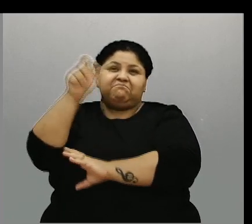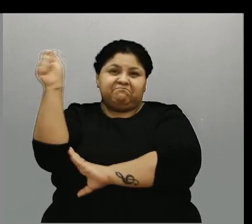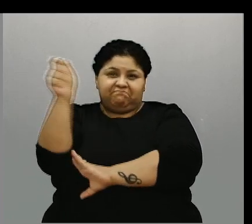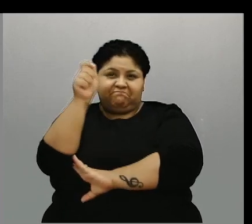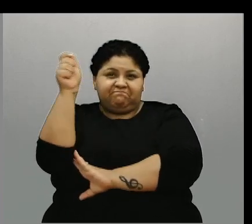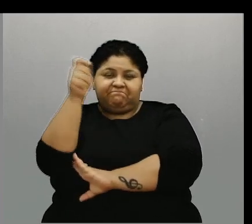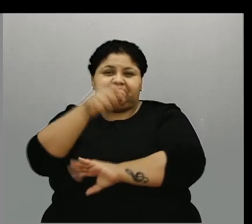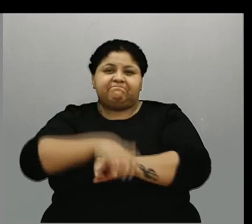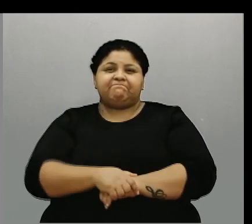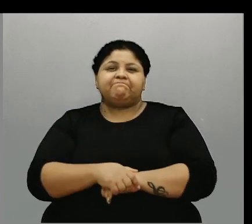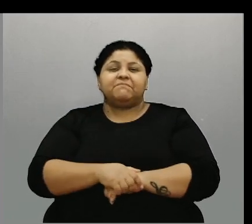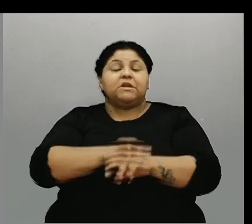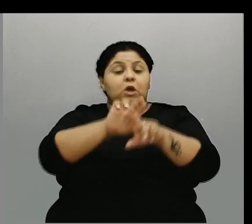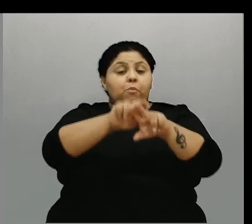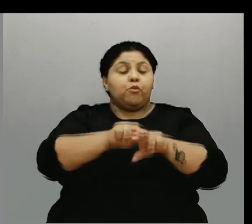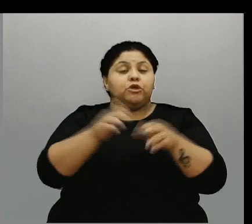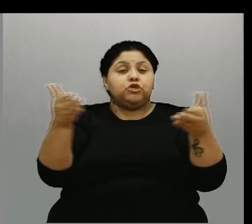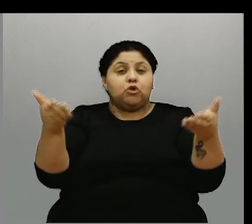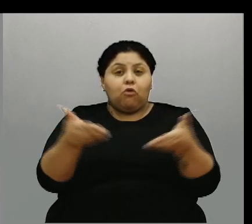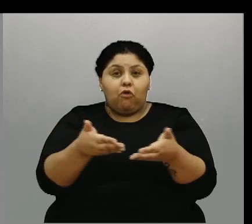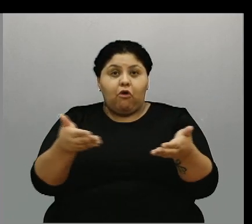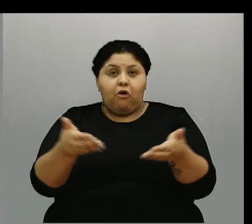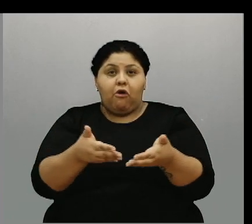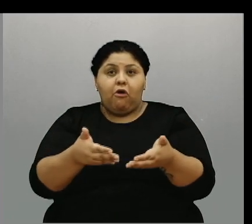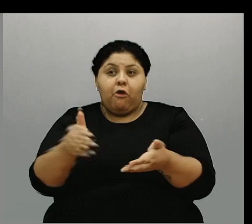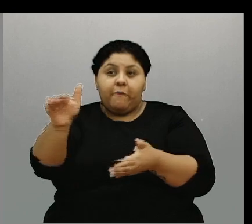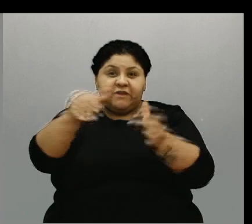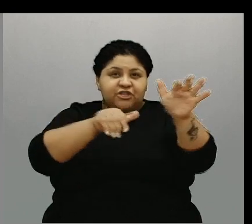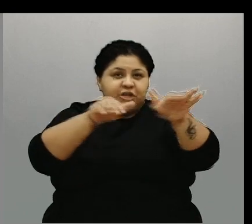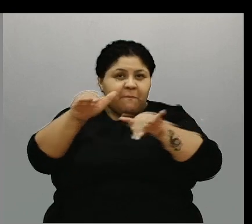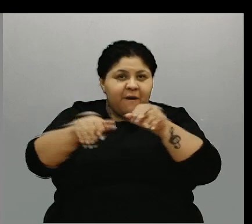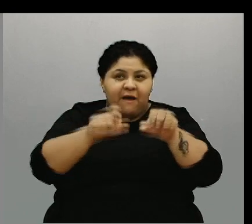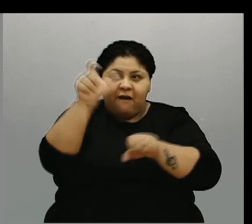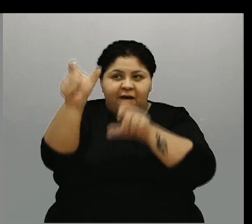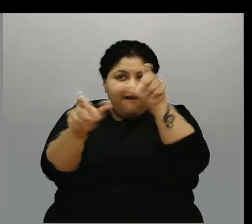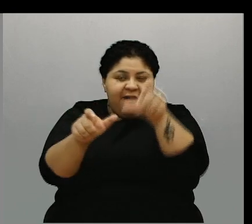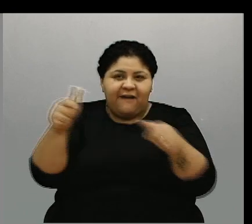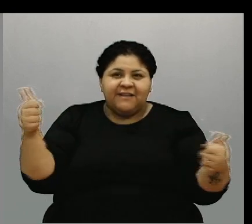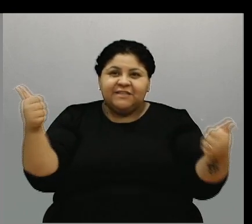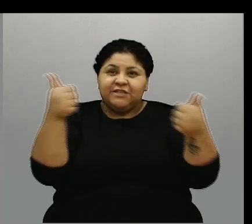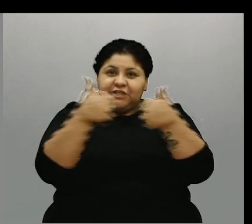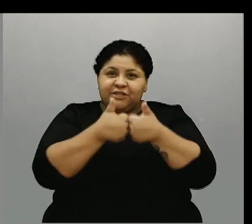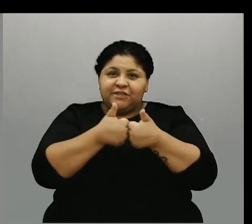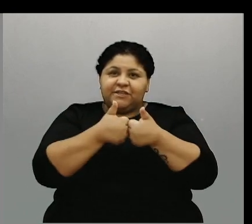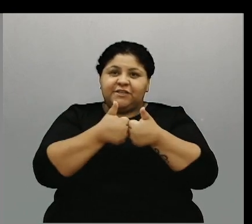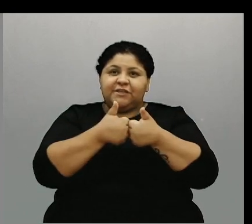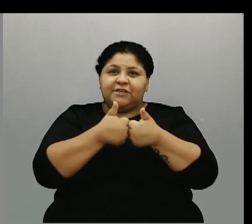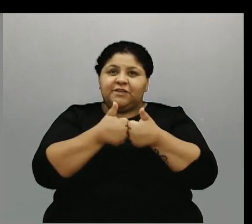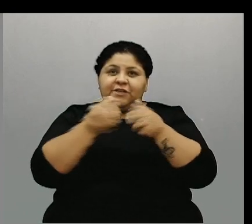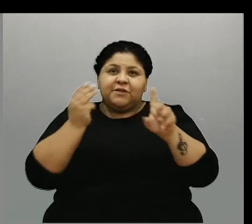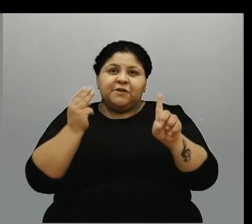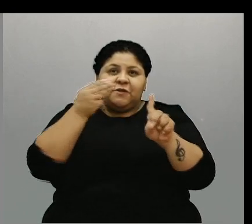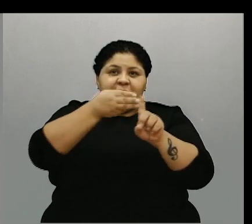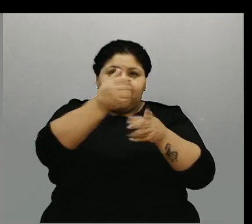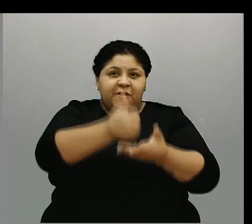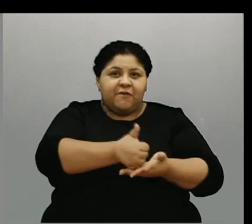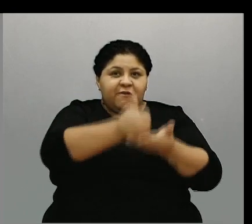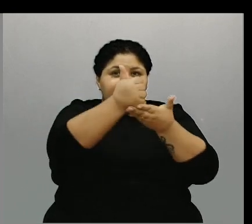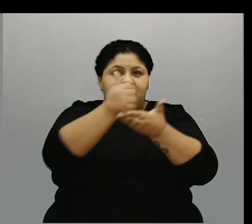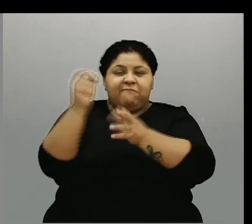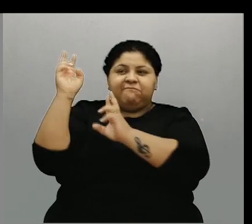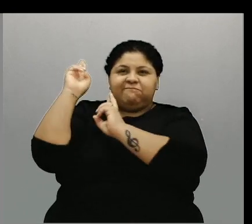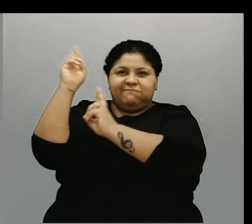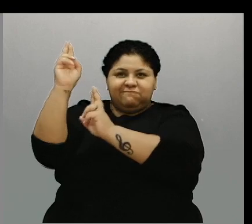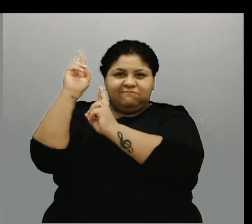É por isso que estamos aqui hoje, para convocar vocês a se juntarem a nós numa missão de apoio e